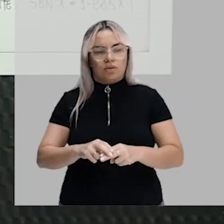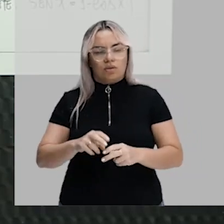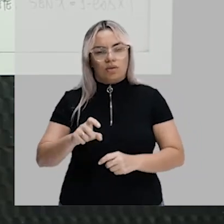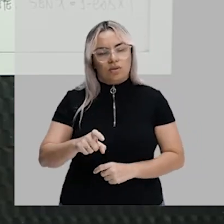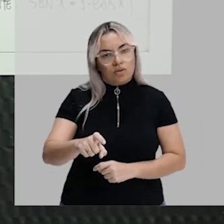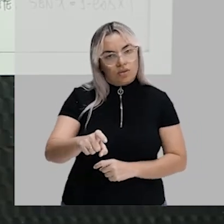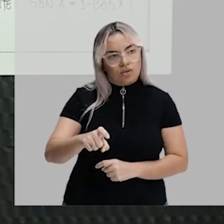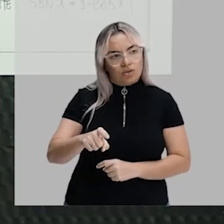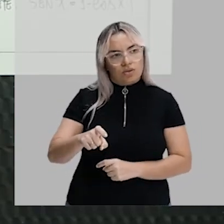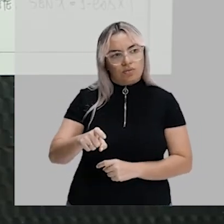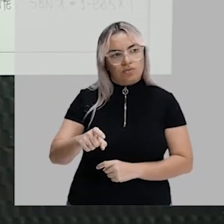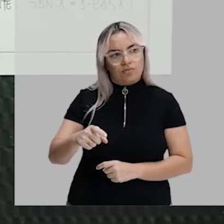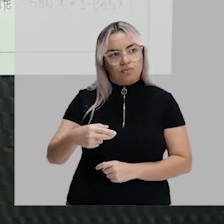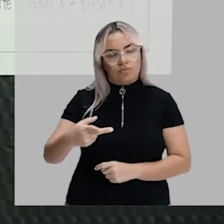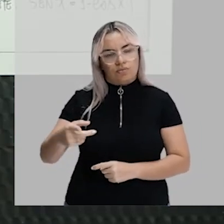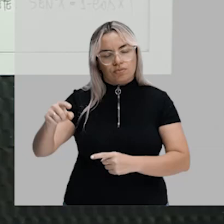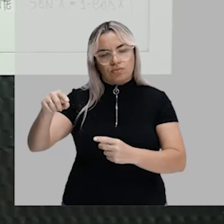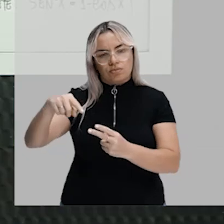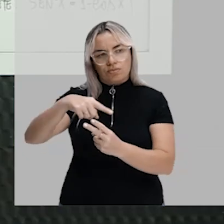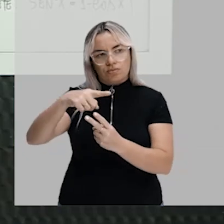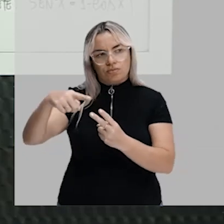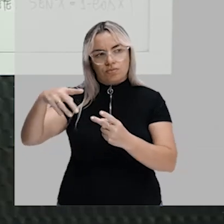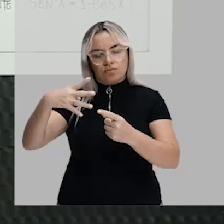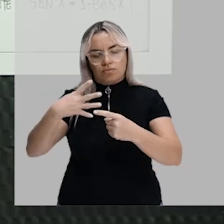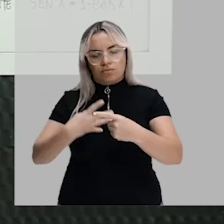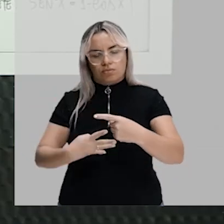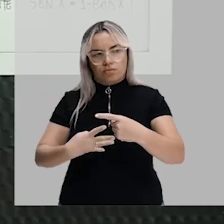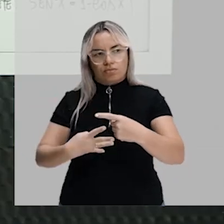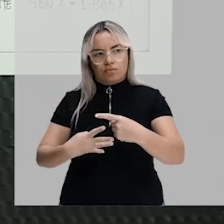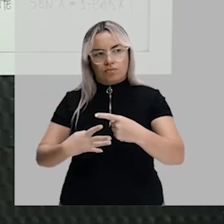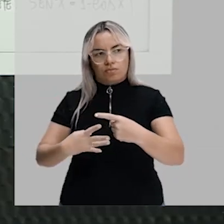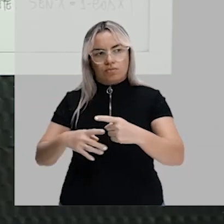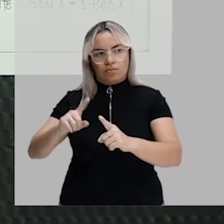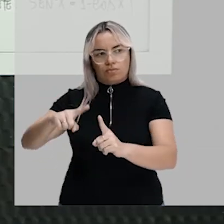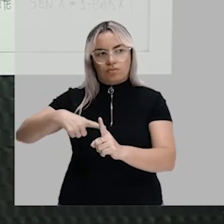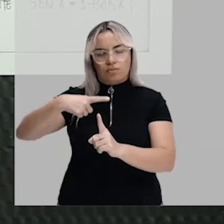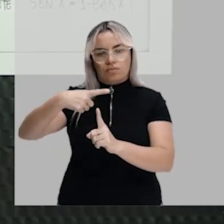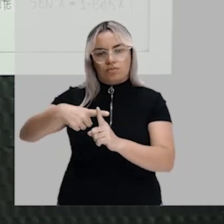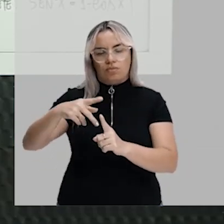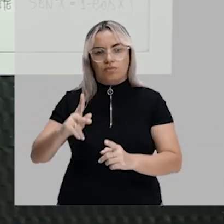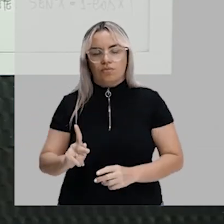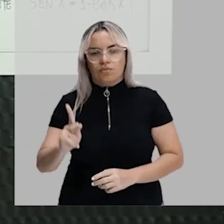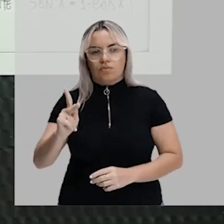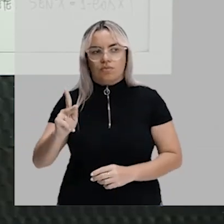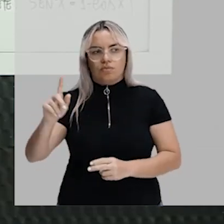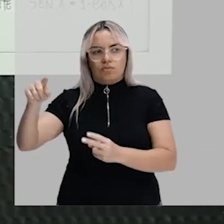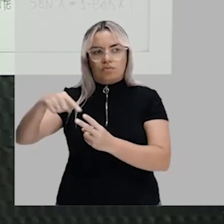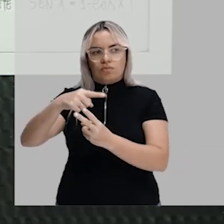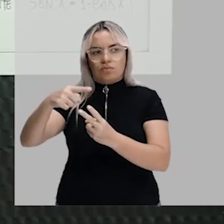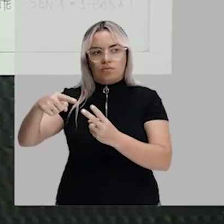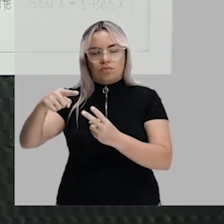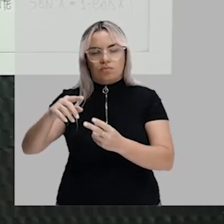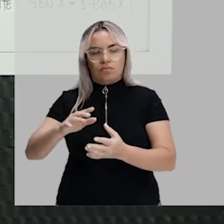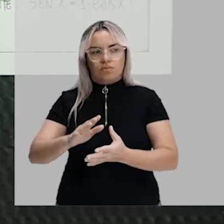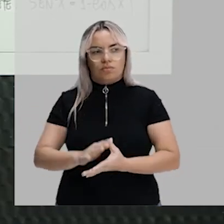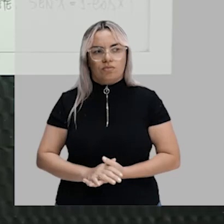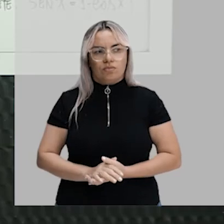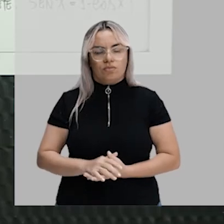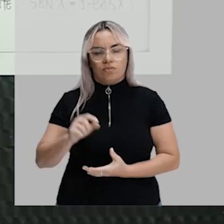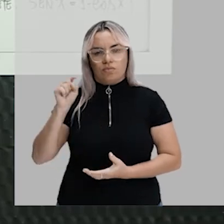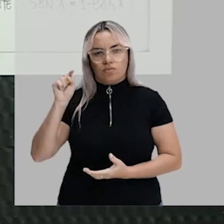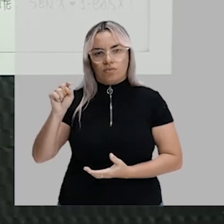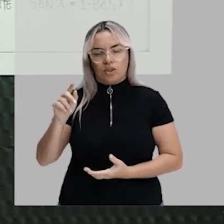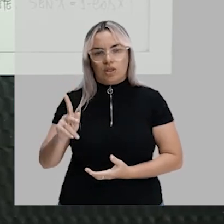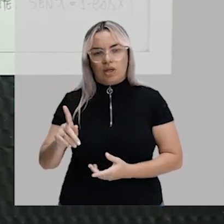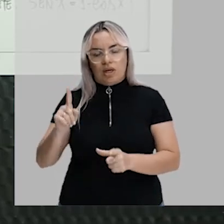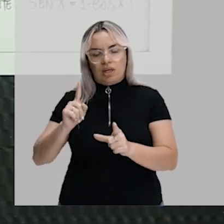so 4 mais k pi com esse k